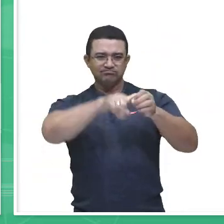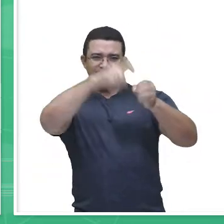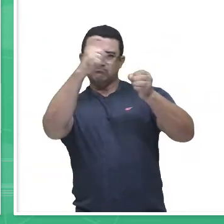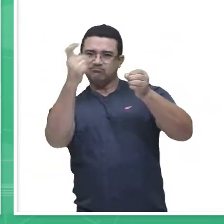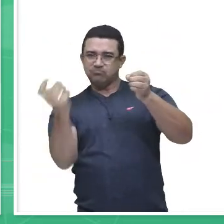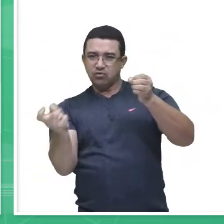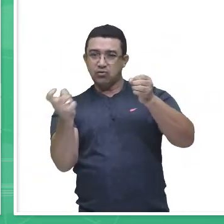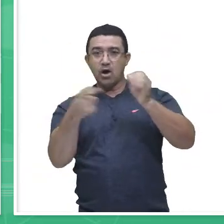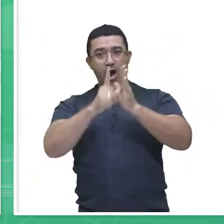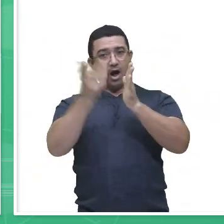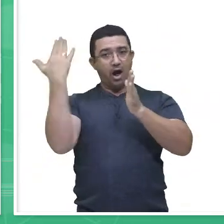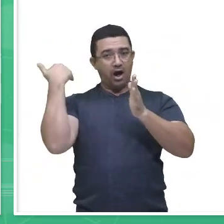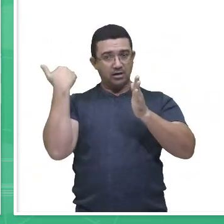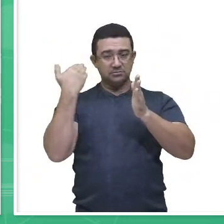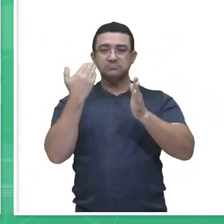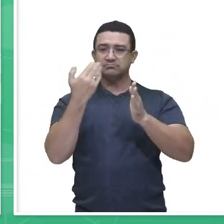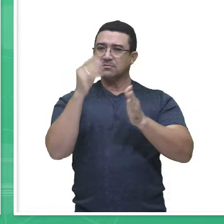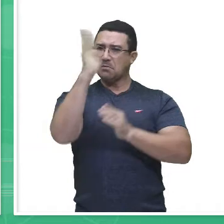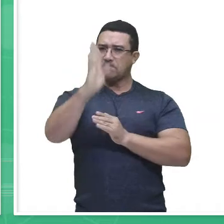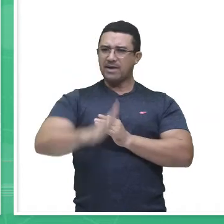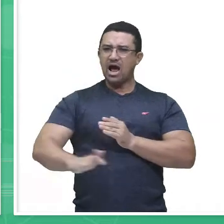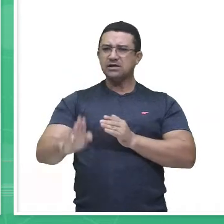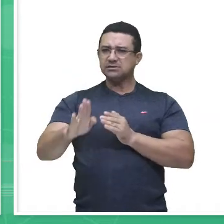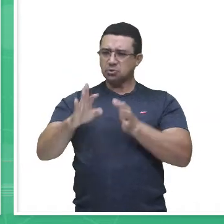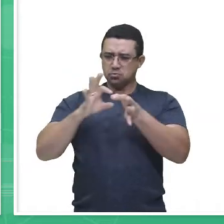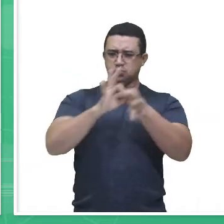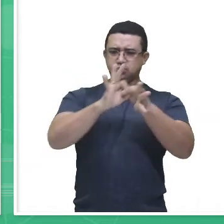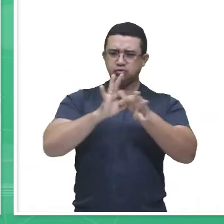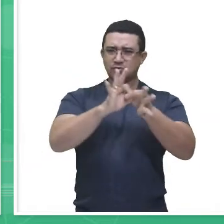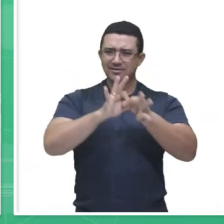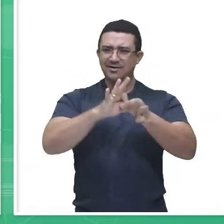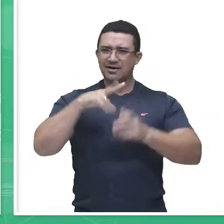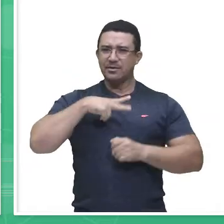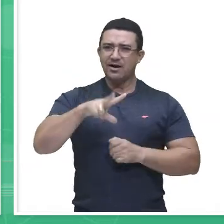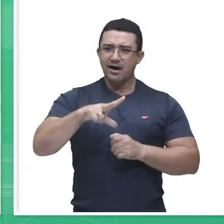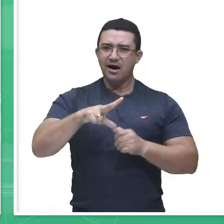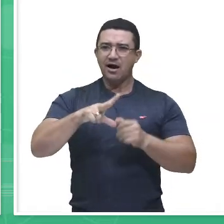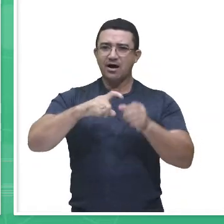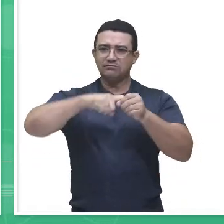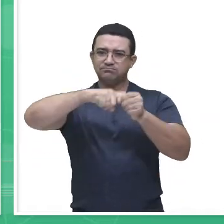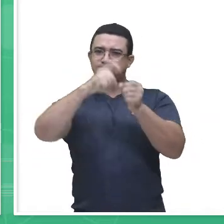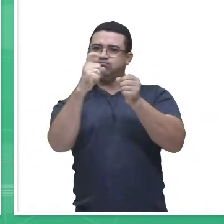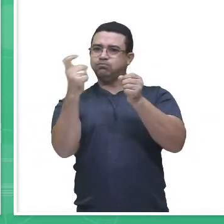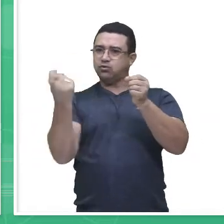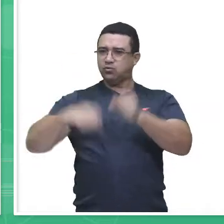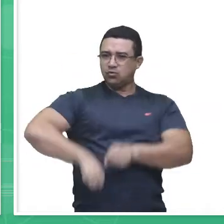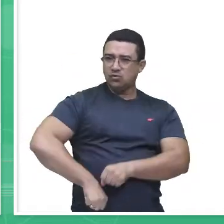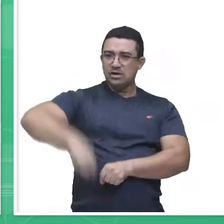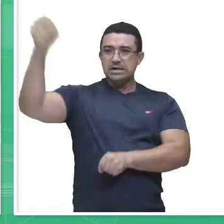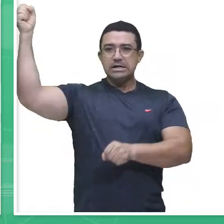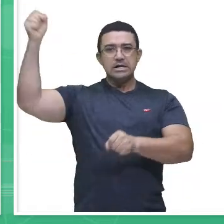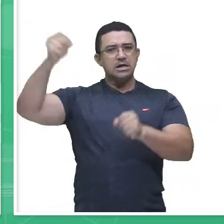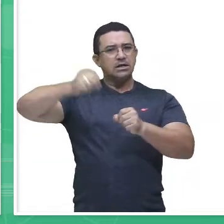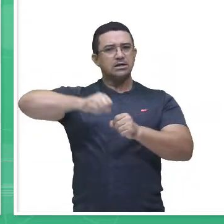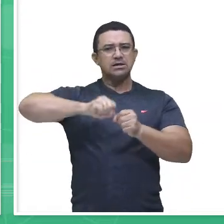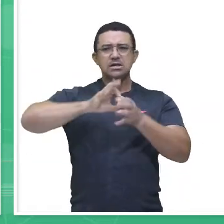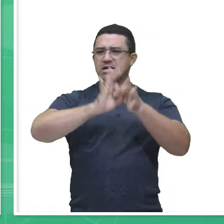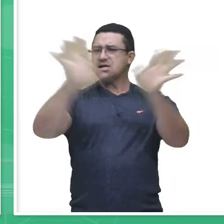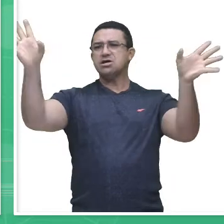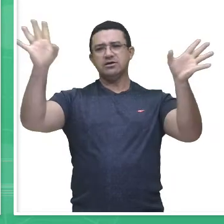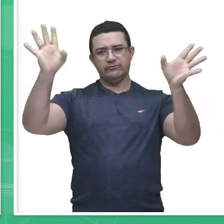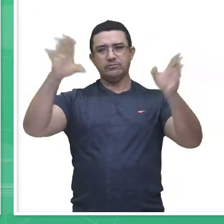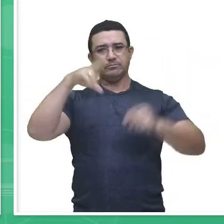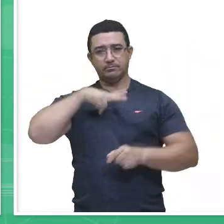fazer a cisão. Nós passamos agora a ser um país independente, não dependemos mais de Portugal, não somos mais